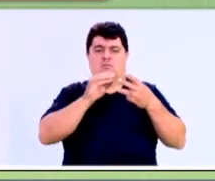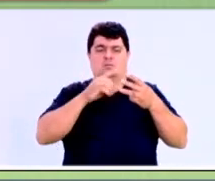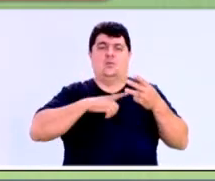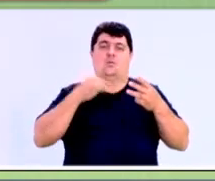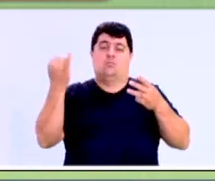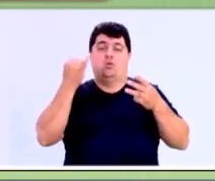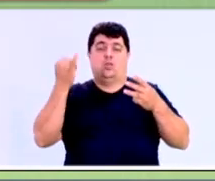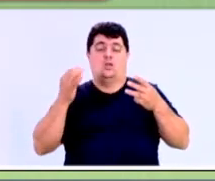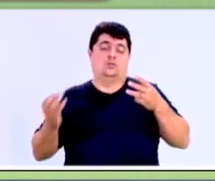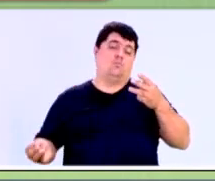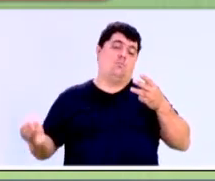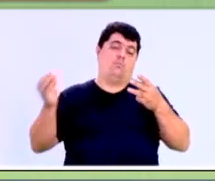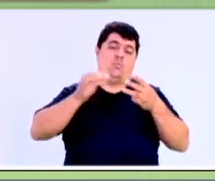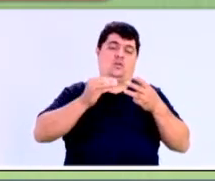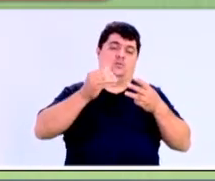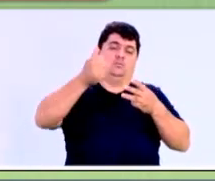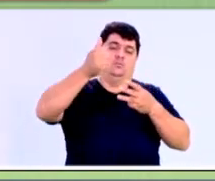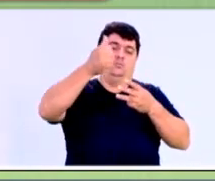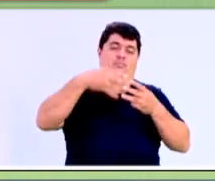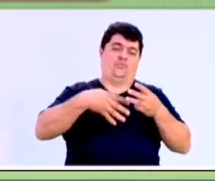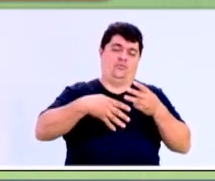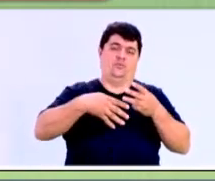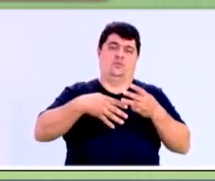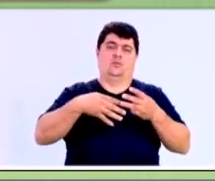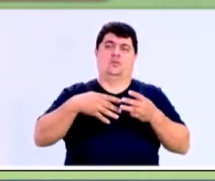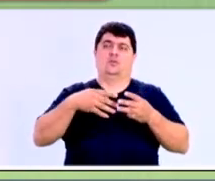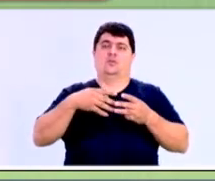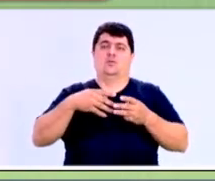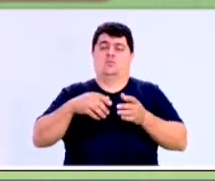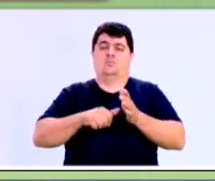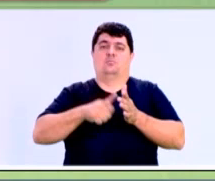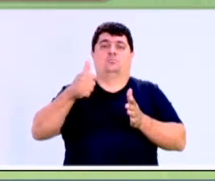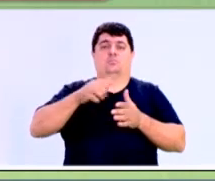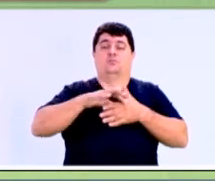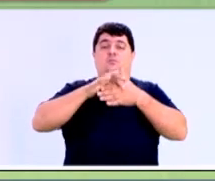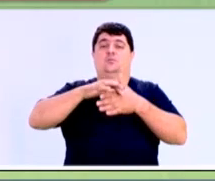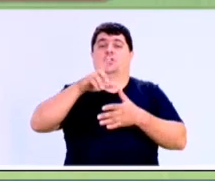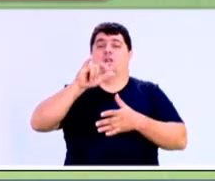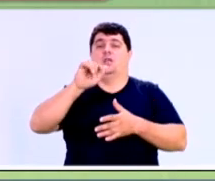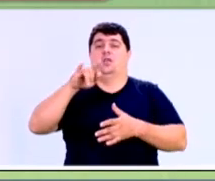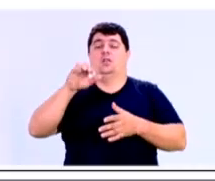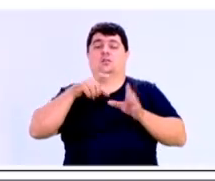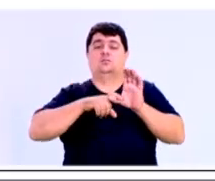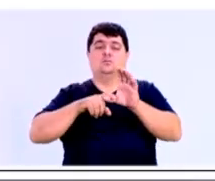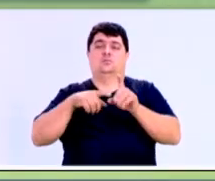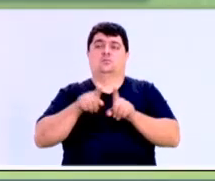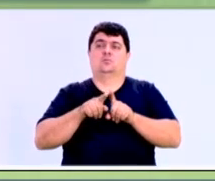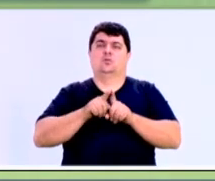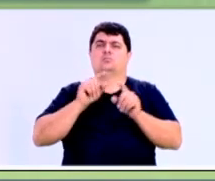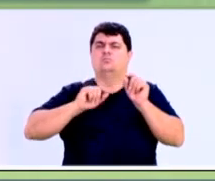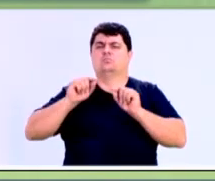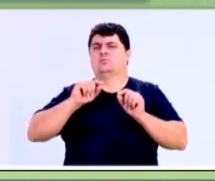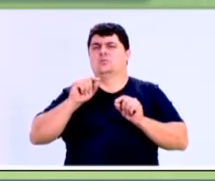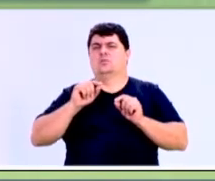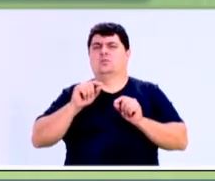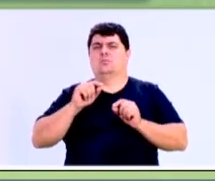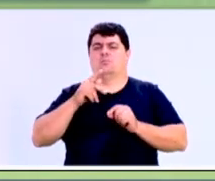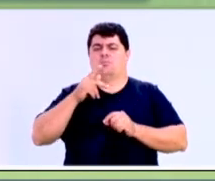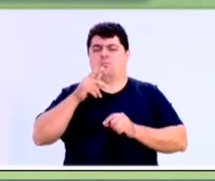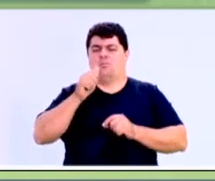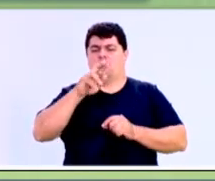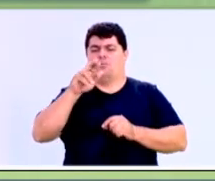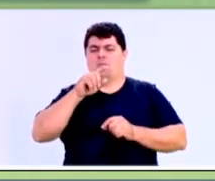influencia nesses outros três índices, principalmente liquidez e endividamento. E o que seria prazos médios, esses